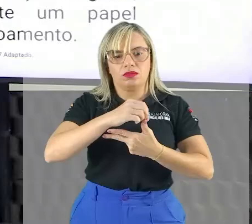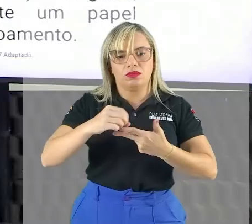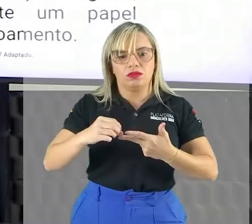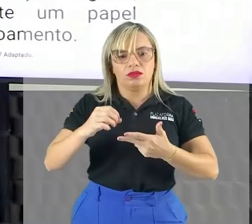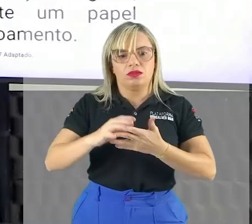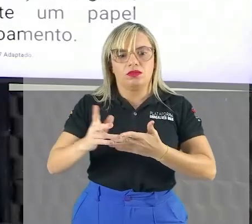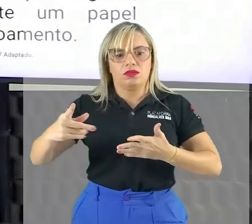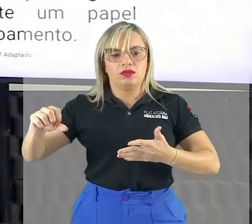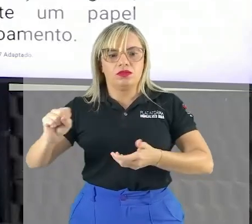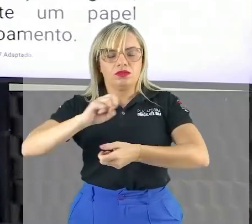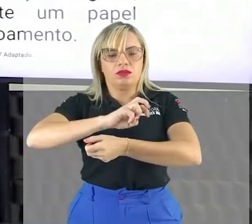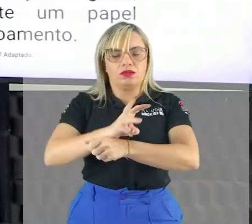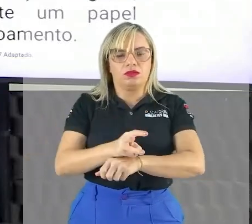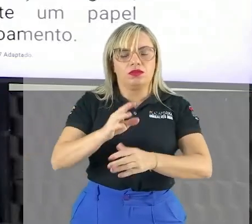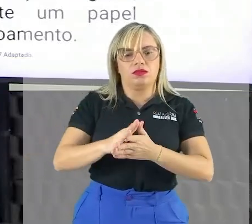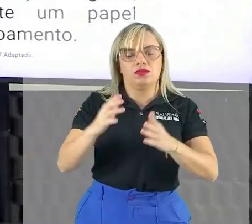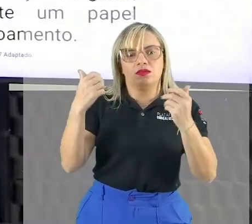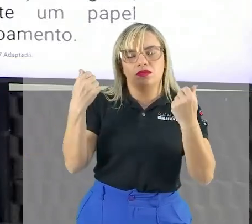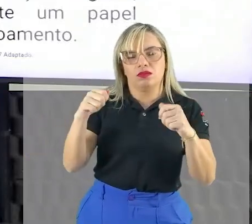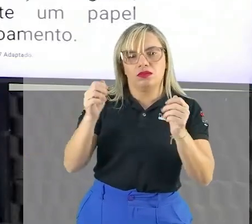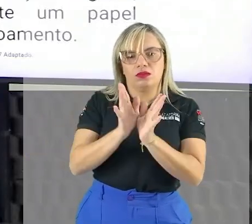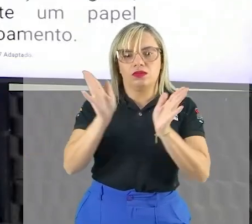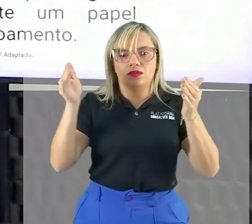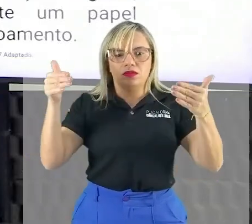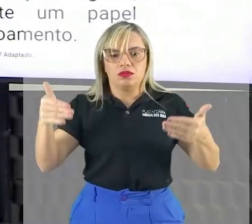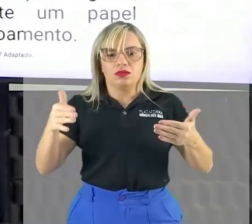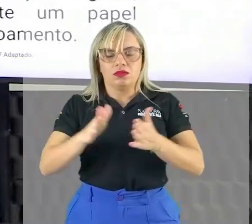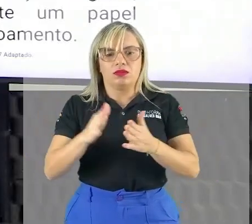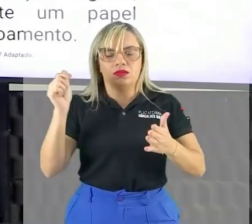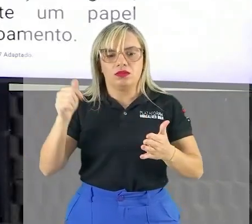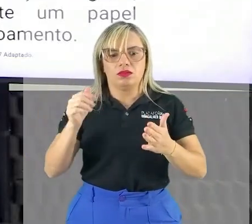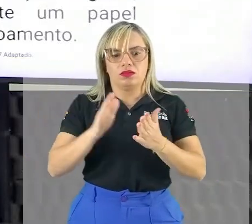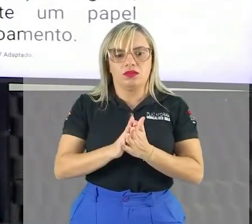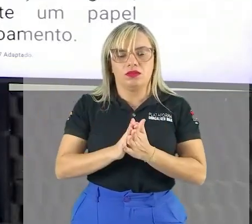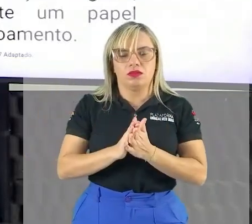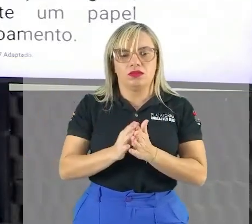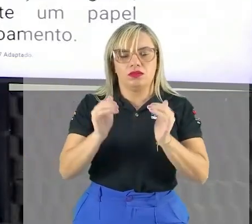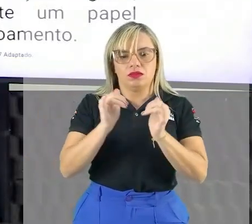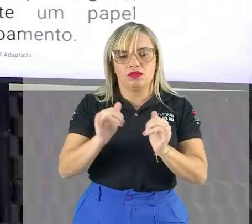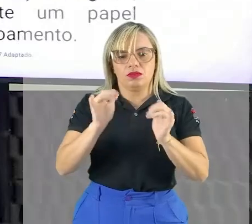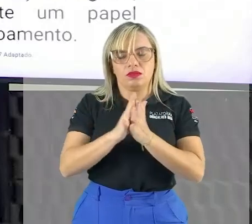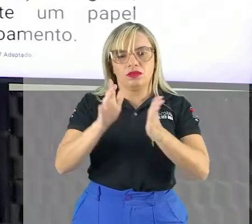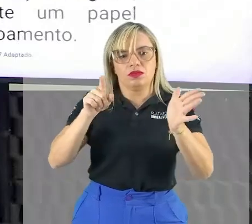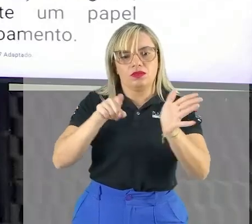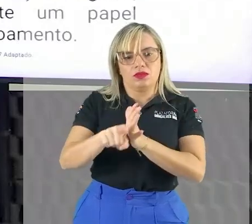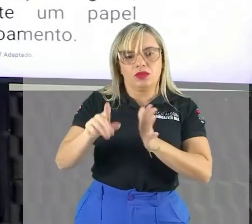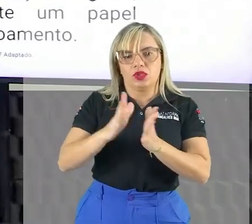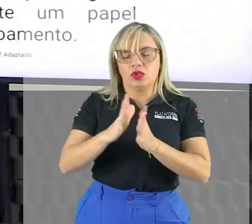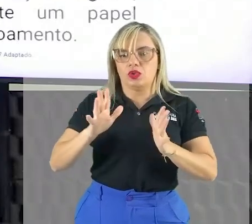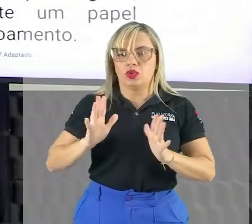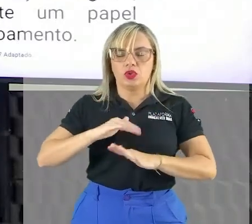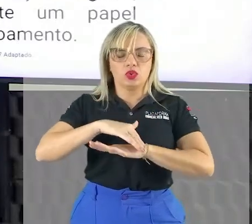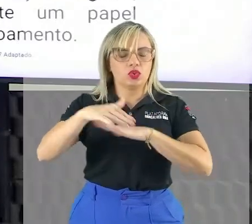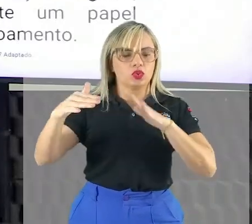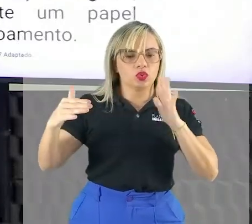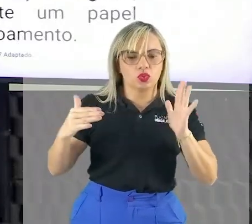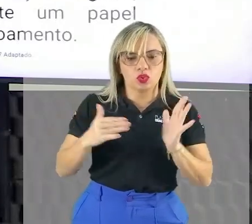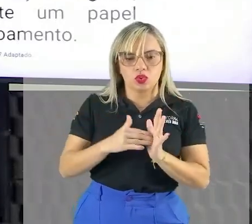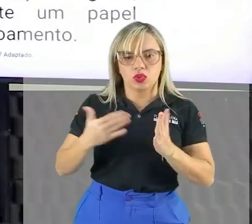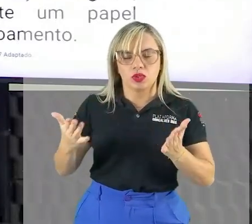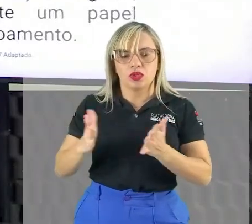PAS, na UEMA, é necessário atentar para o enunciado, ler completamente. O